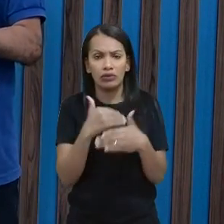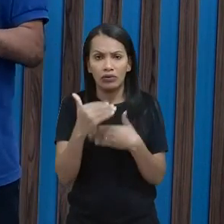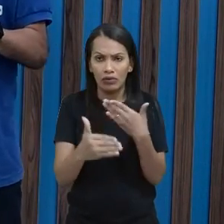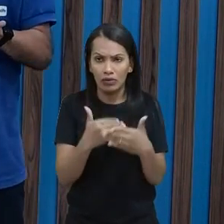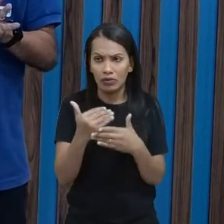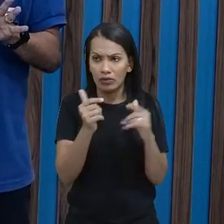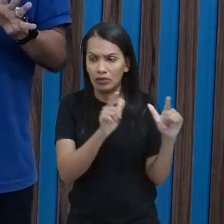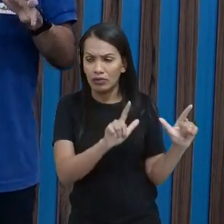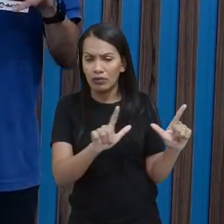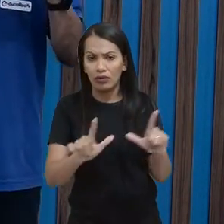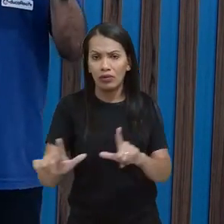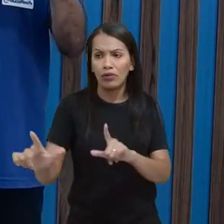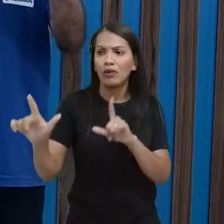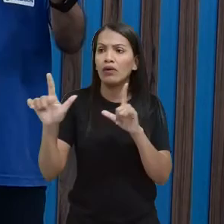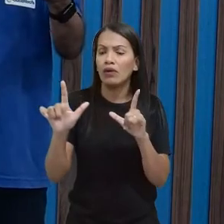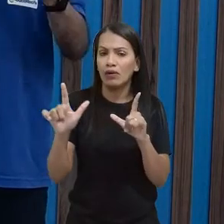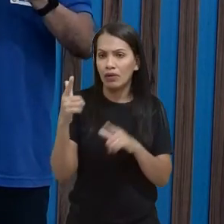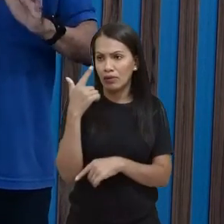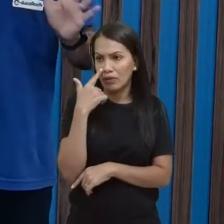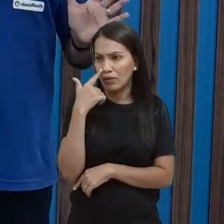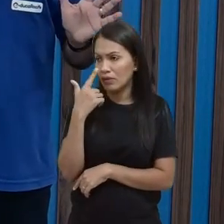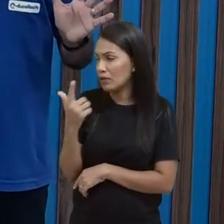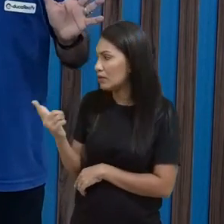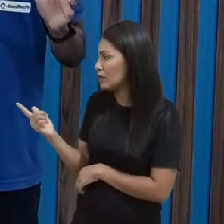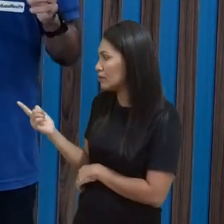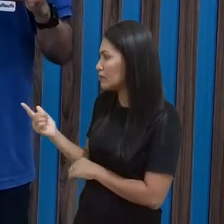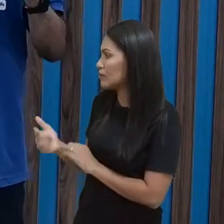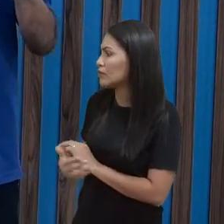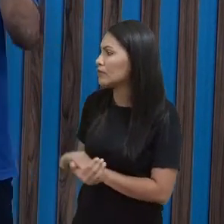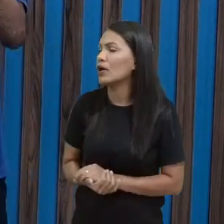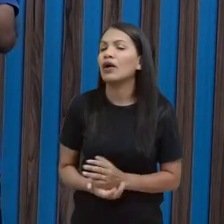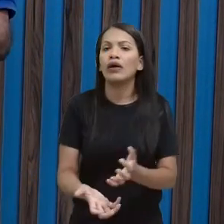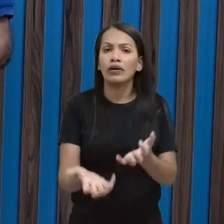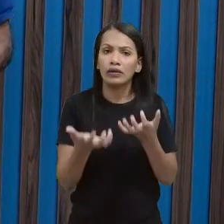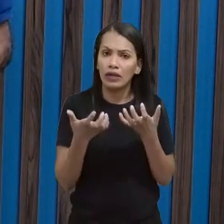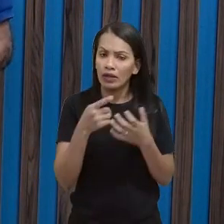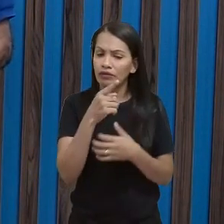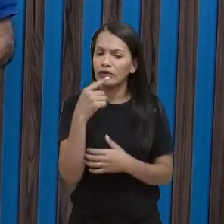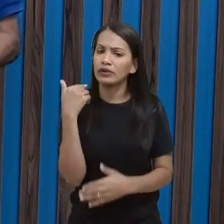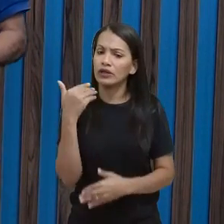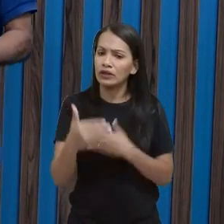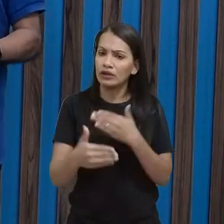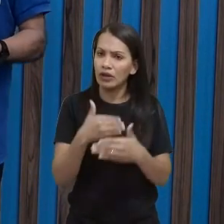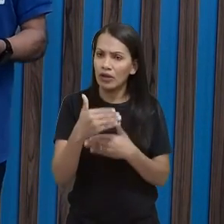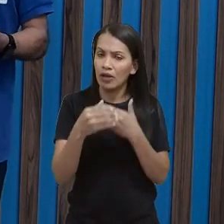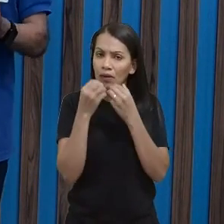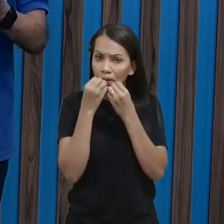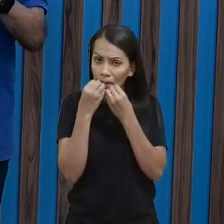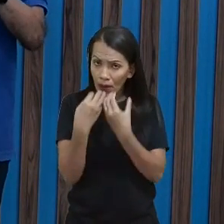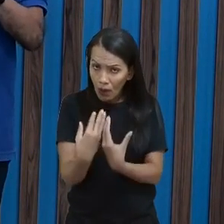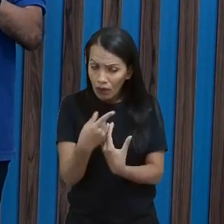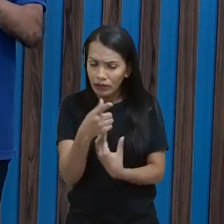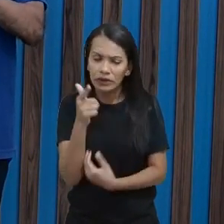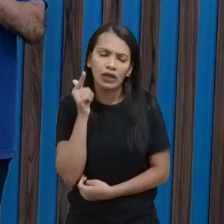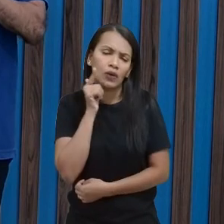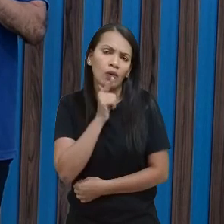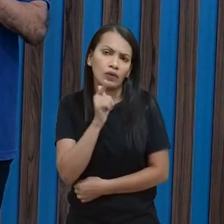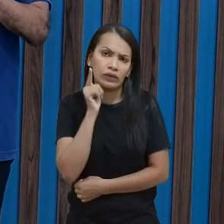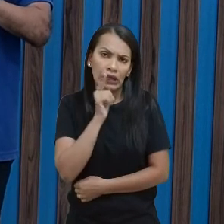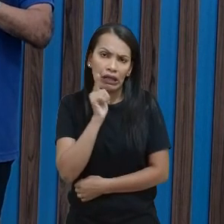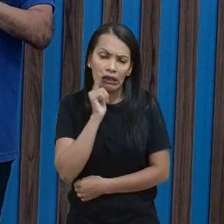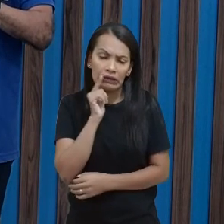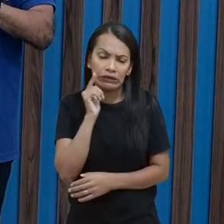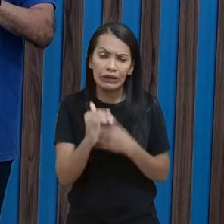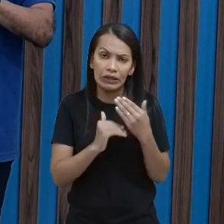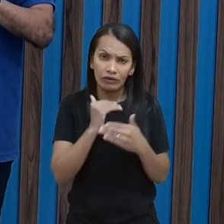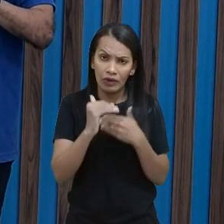passar o slide aqui, você vai ver a resposta. Eu não vou fazer isso, eu quero que você desenvolva numa boa, para poder ver se você consegue